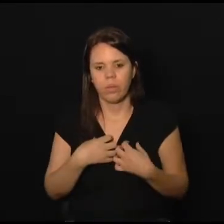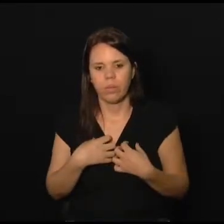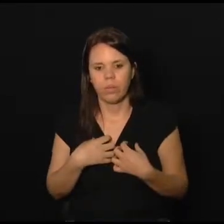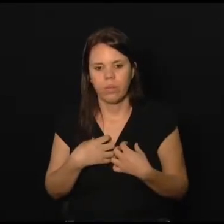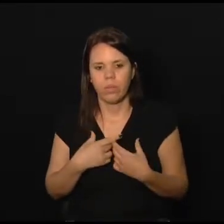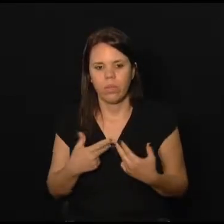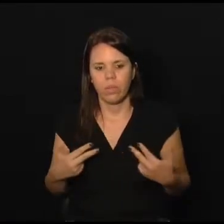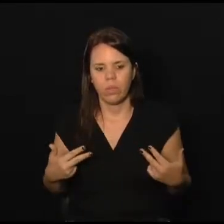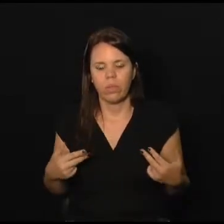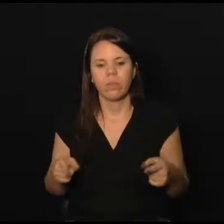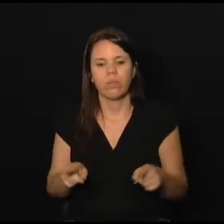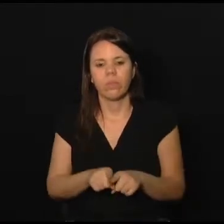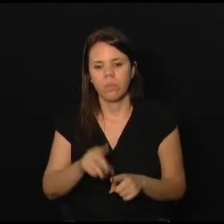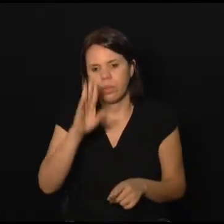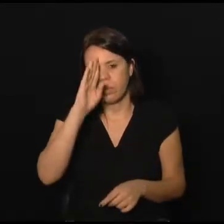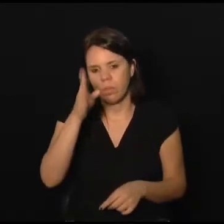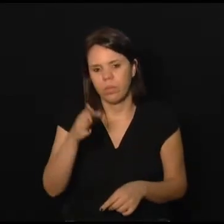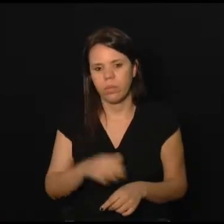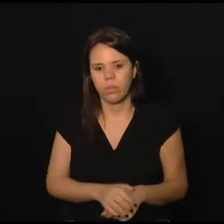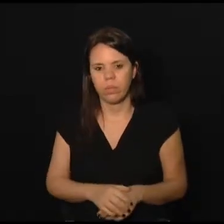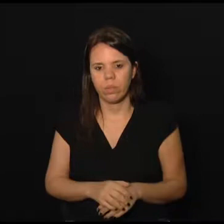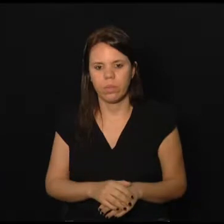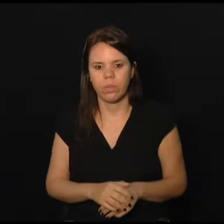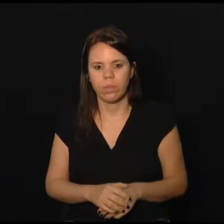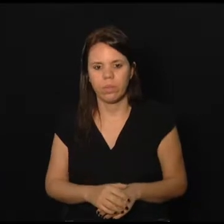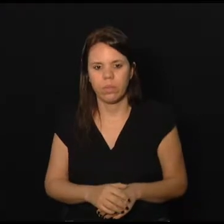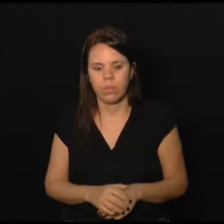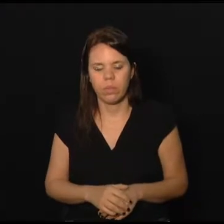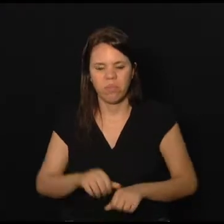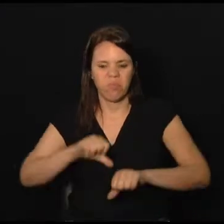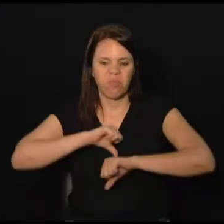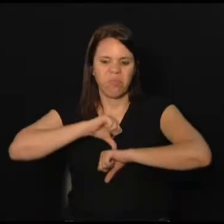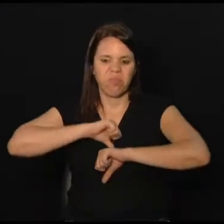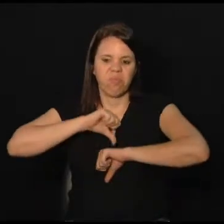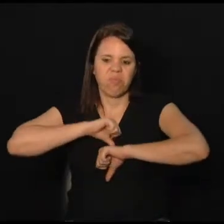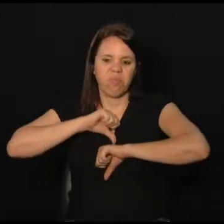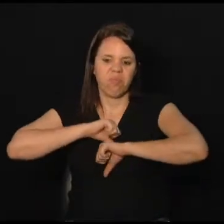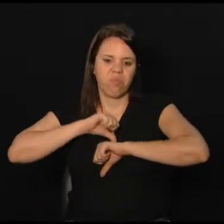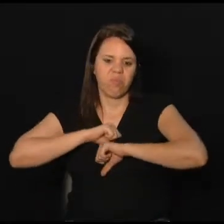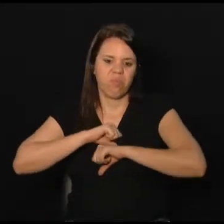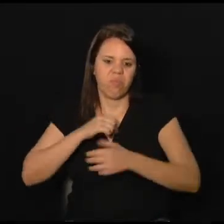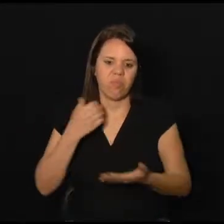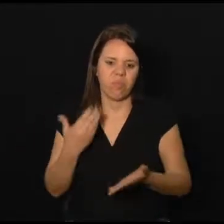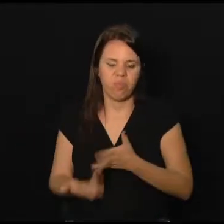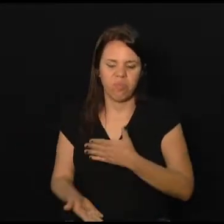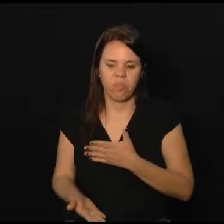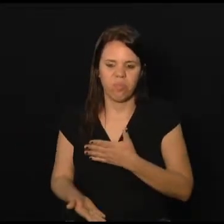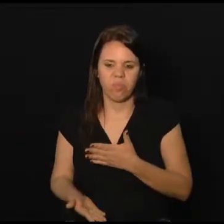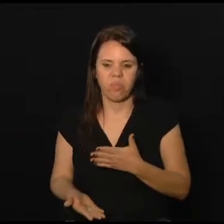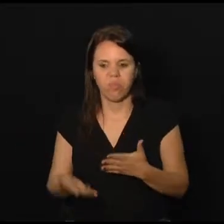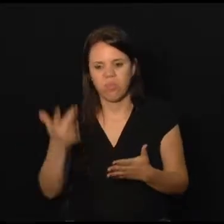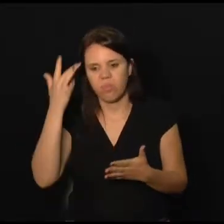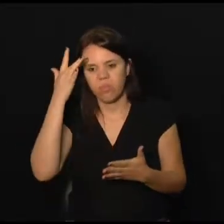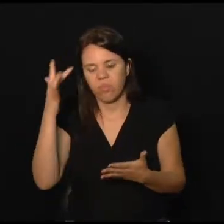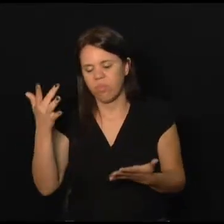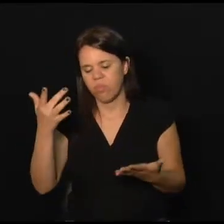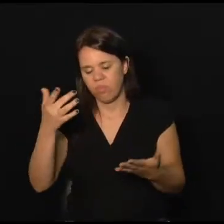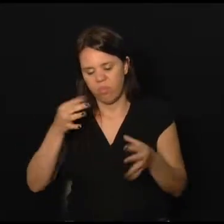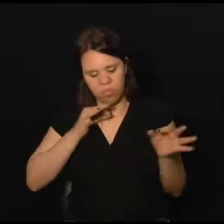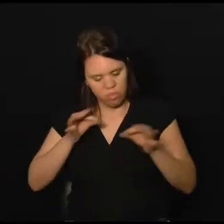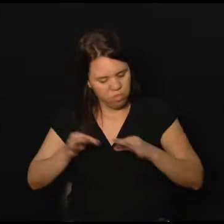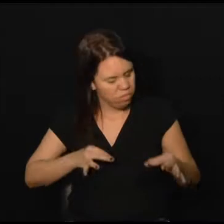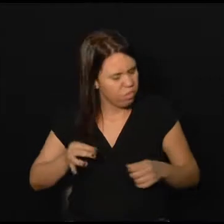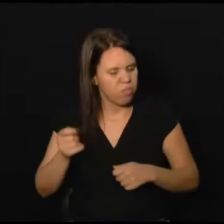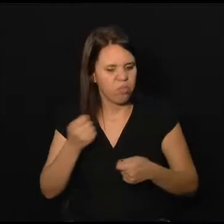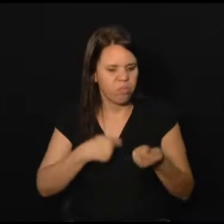Outra coisa também, principalmente, é a baixa autoestima, né? Ela vai perdendo, ela não se arruma mais, ela já não tem mais